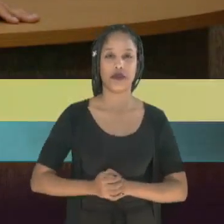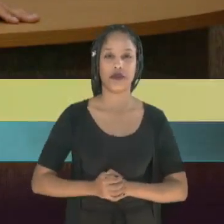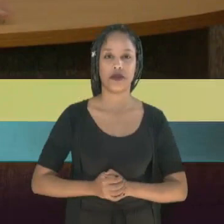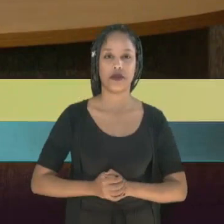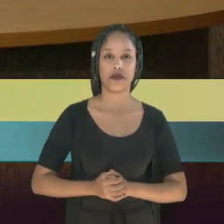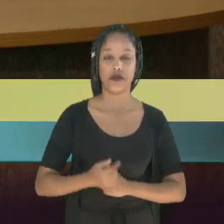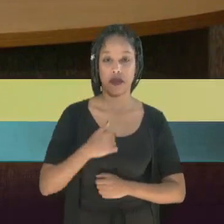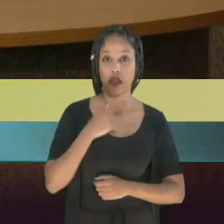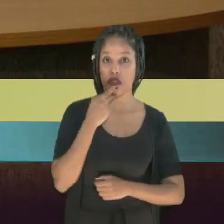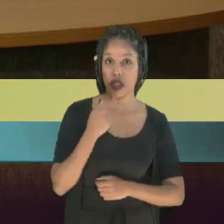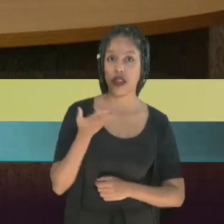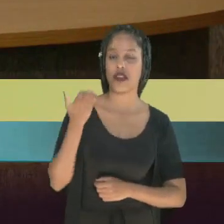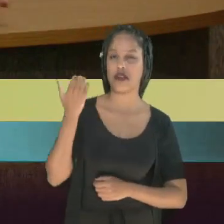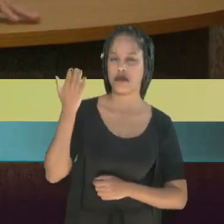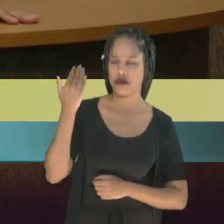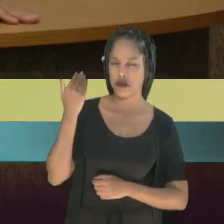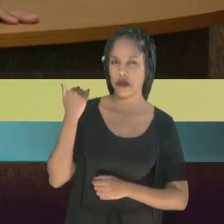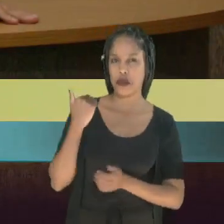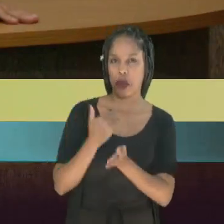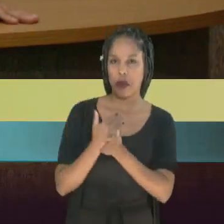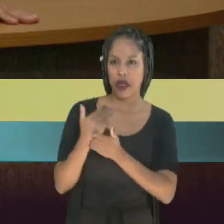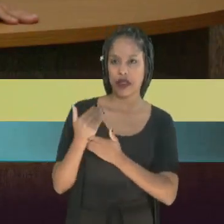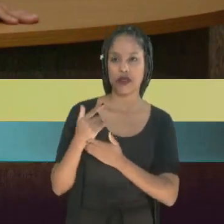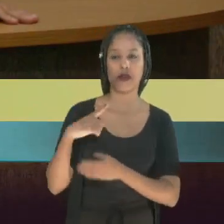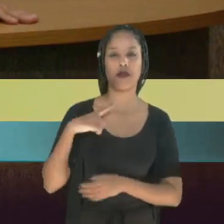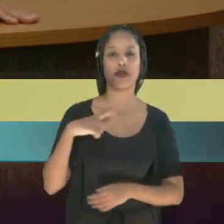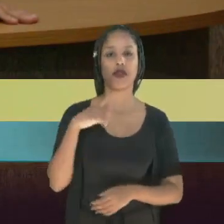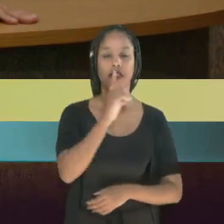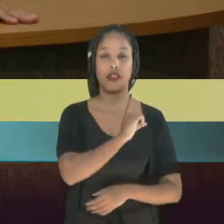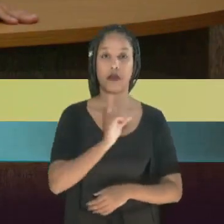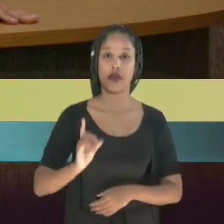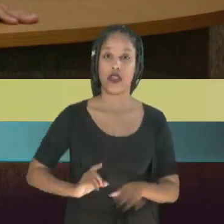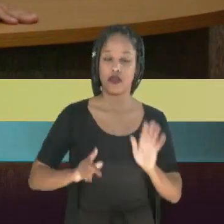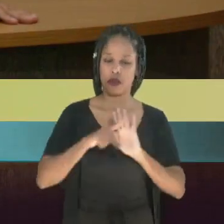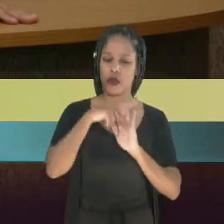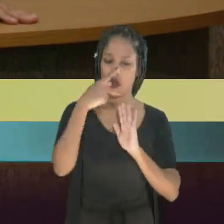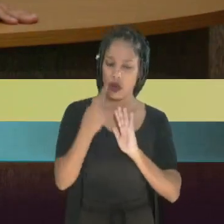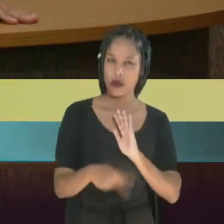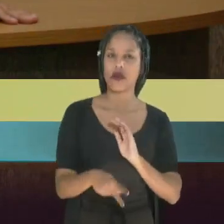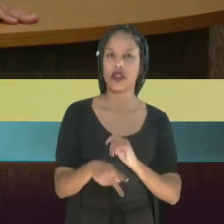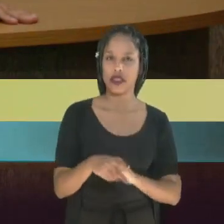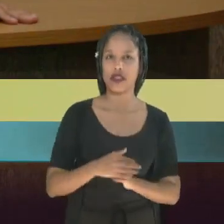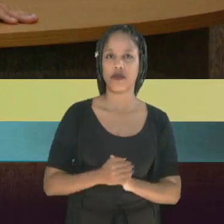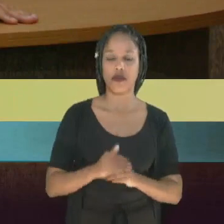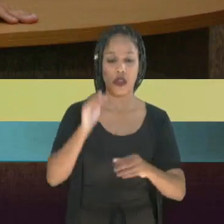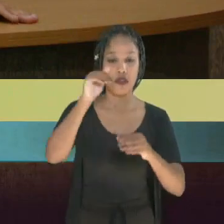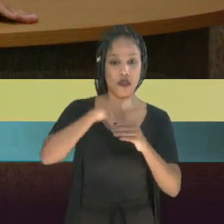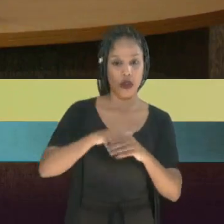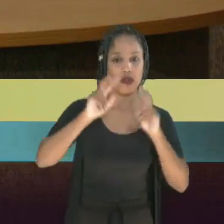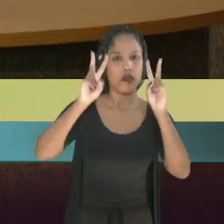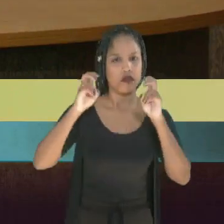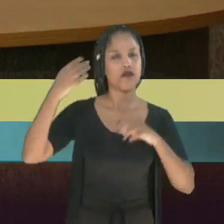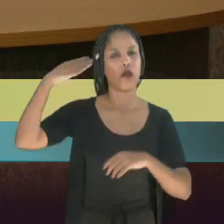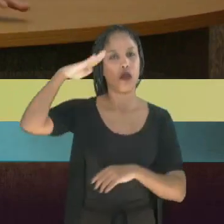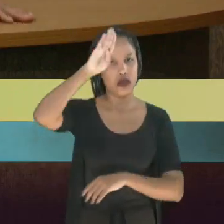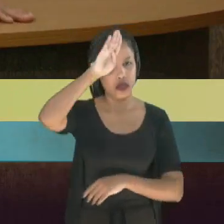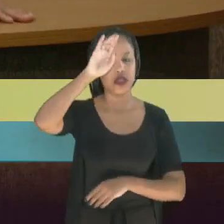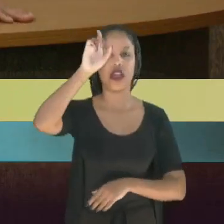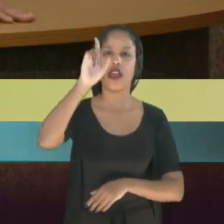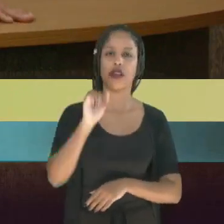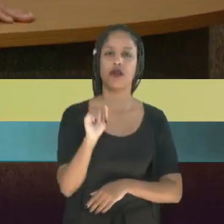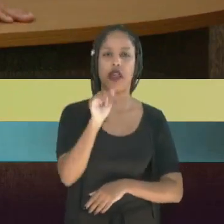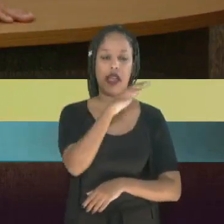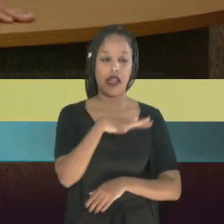Como eu disse aqui no início da minha fala, nós temos deputados nesta casa que votou em Bolsonaro, pertence a uma outra